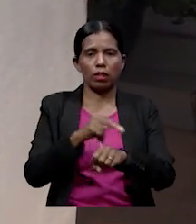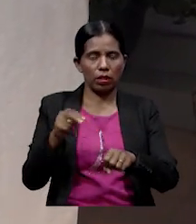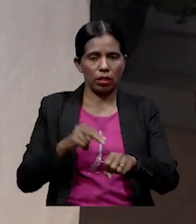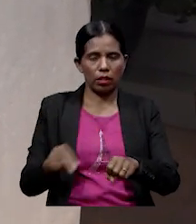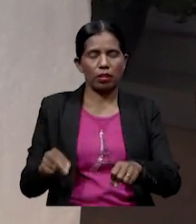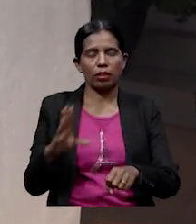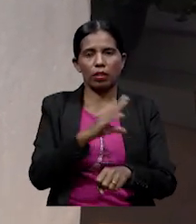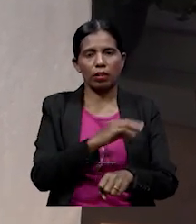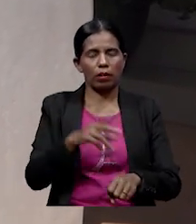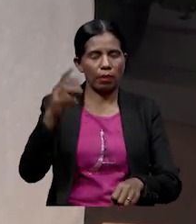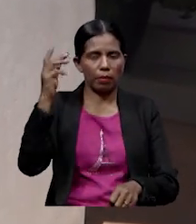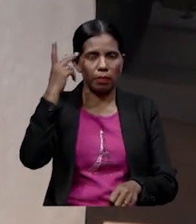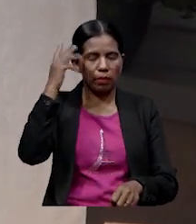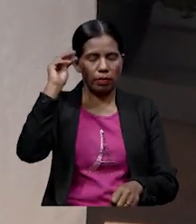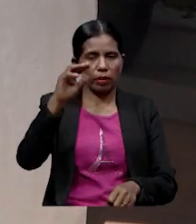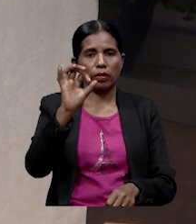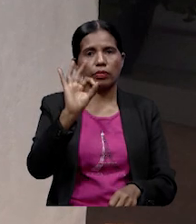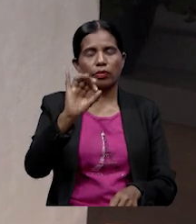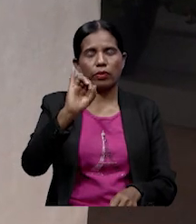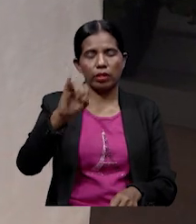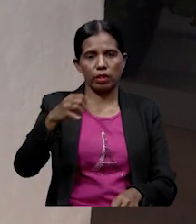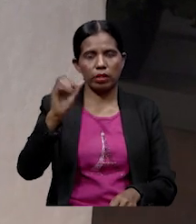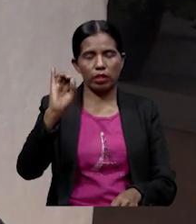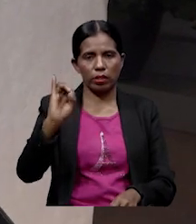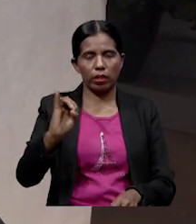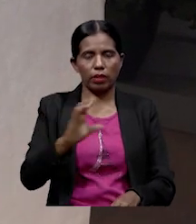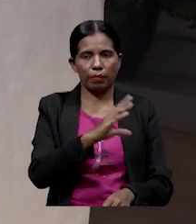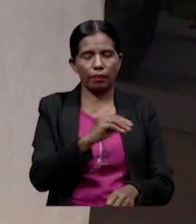Nomos, primeiro-ministro Fiji, Vanuatu.